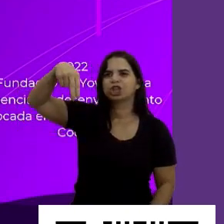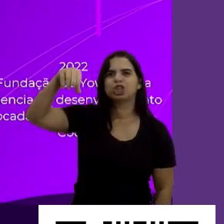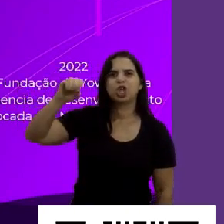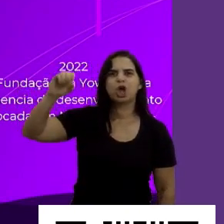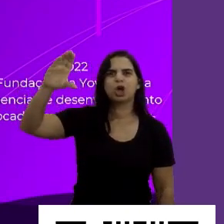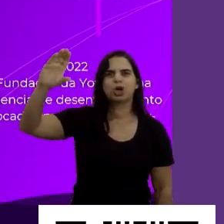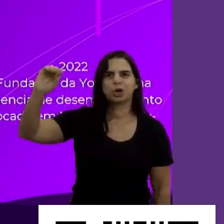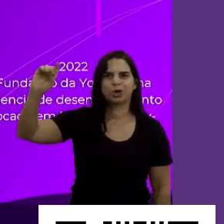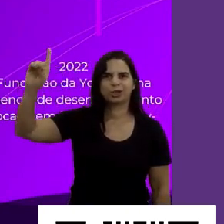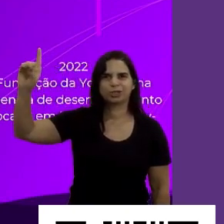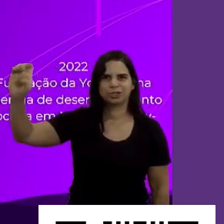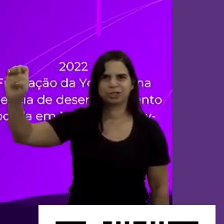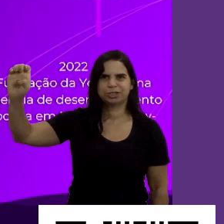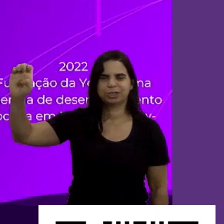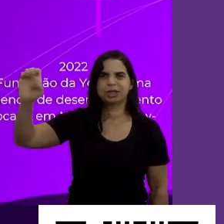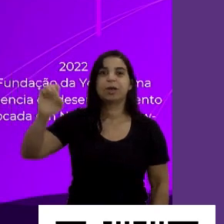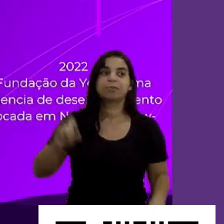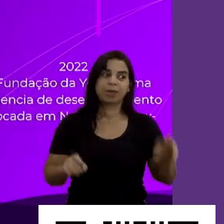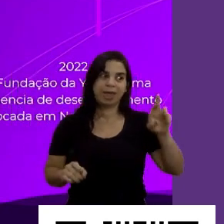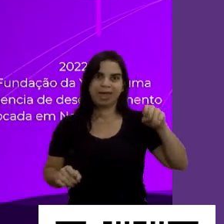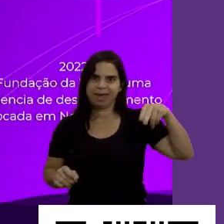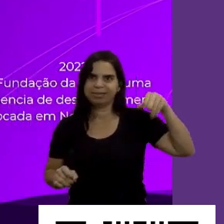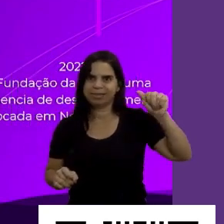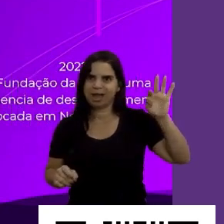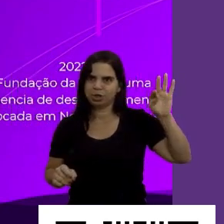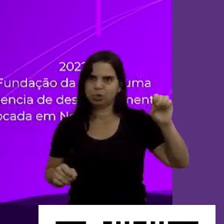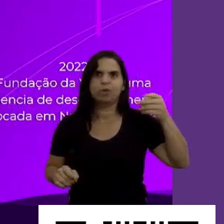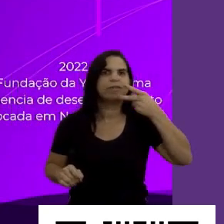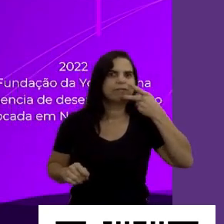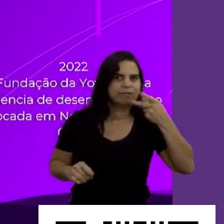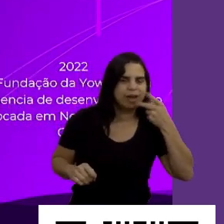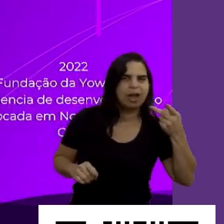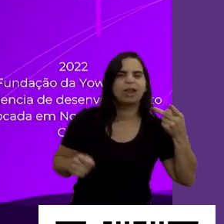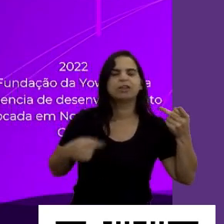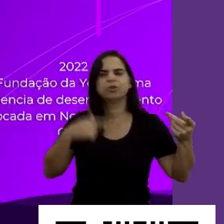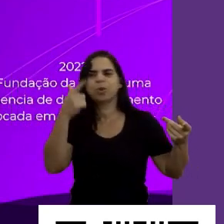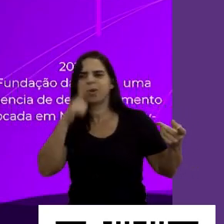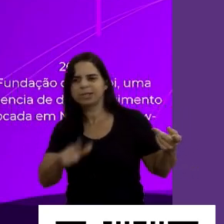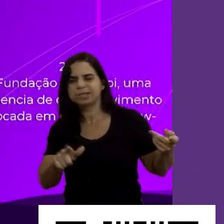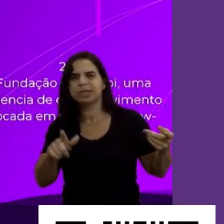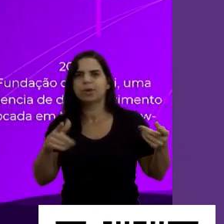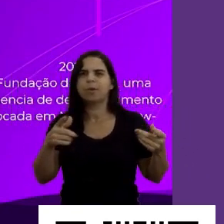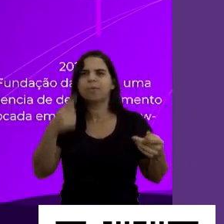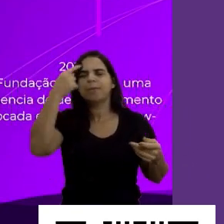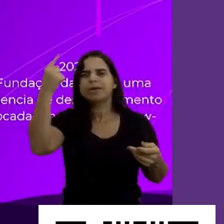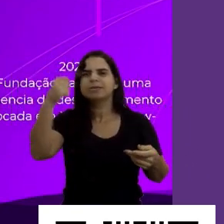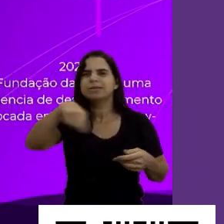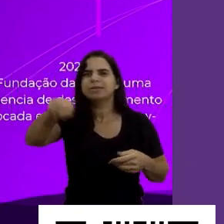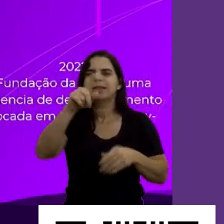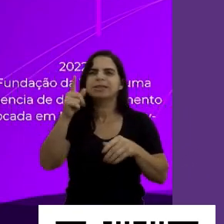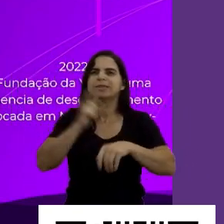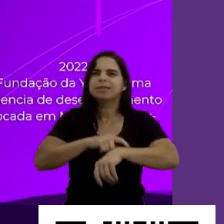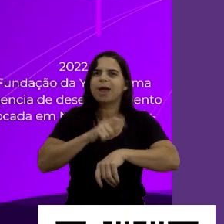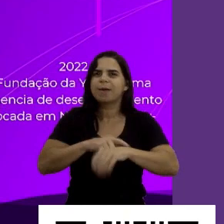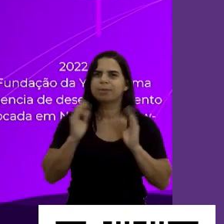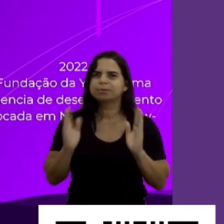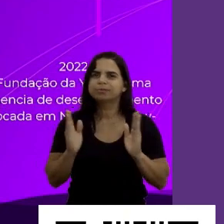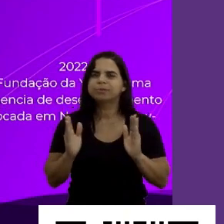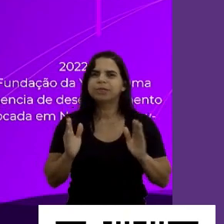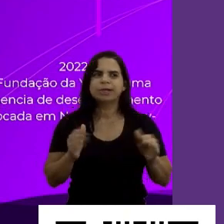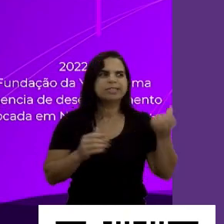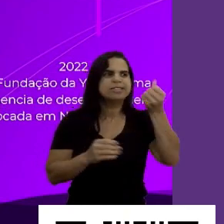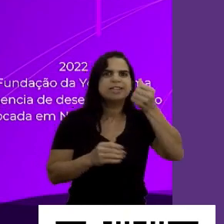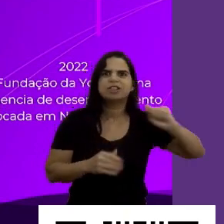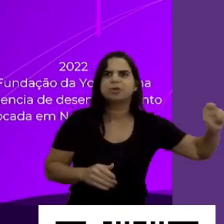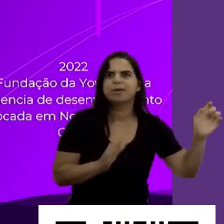realmente a gente conseguiu para a gente tem uma uma ideia de tempo antes a gente já tava seis meses com a equipe de desenvolvimento e a